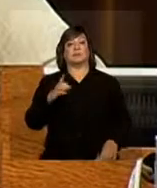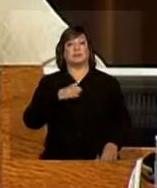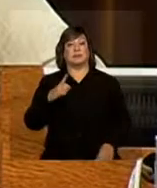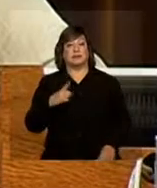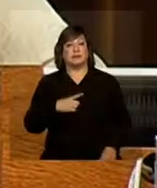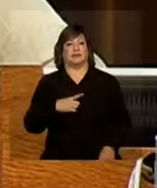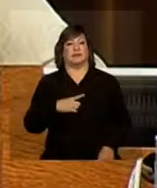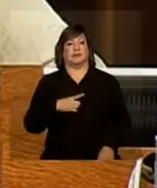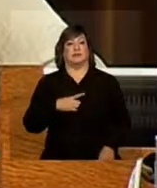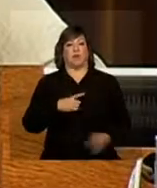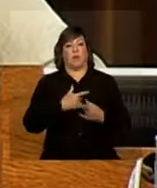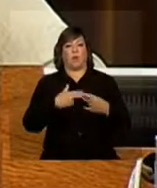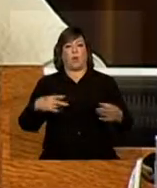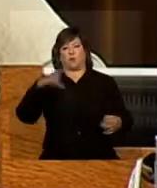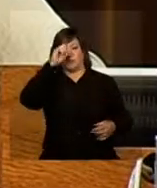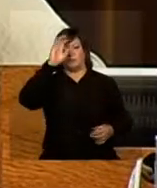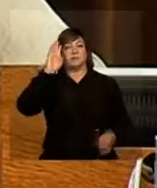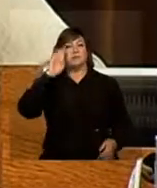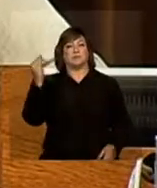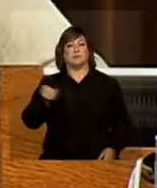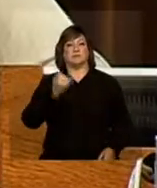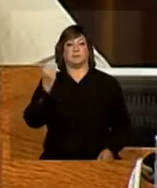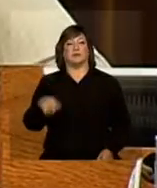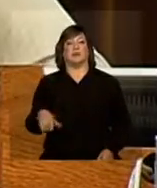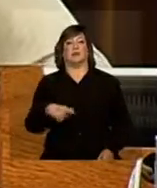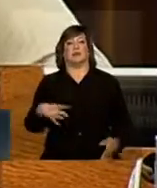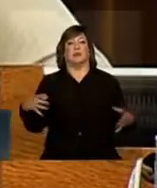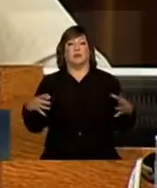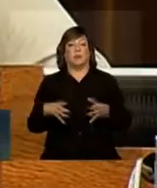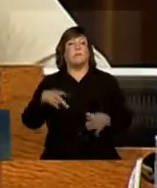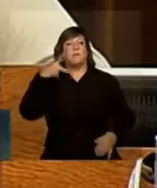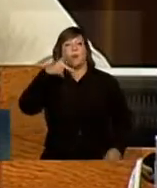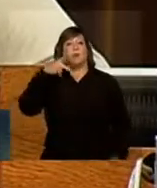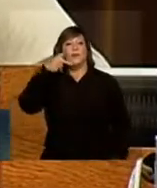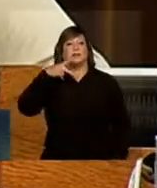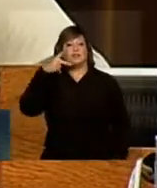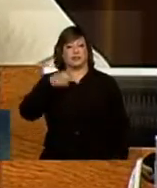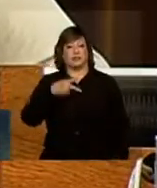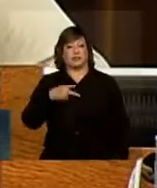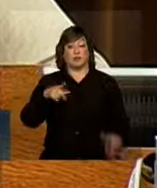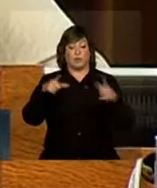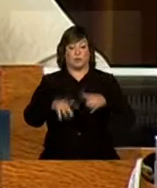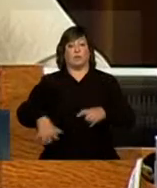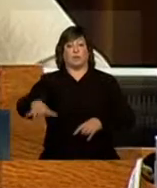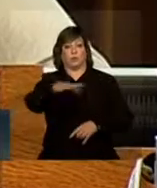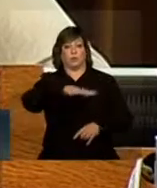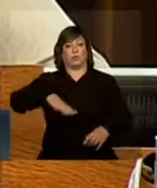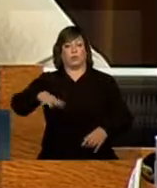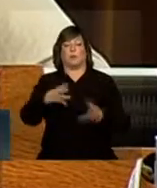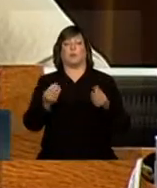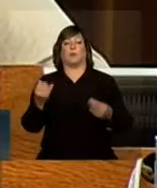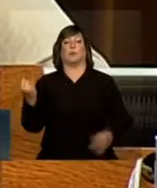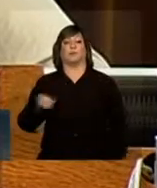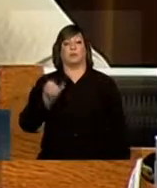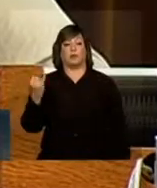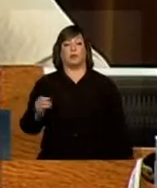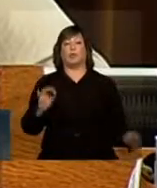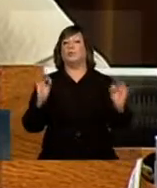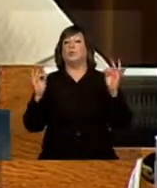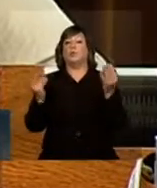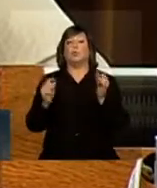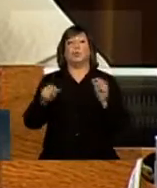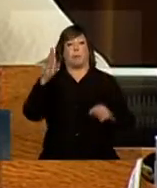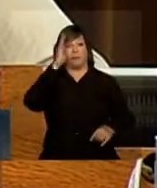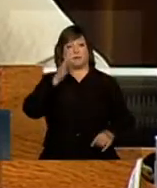lições, principalmente, eu acho, a influência política na região, ela é muito importante. Tudo que